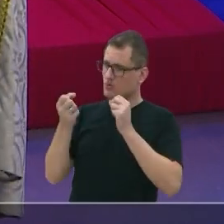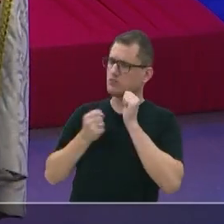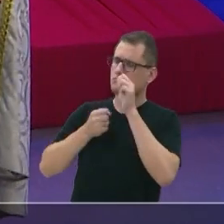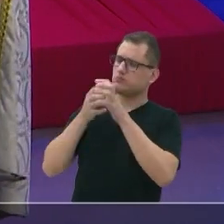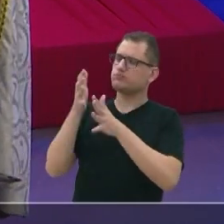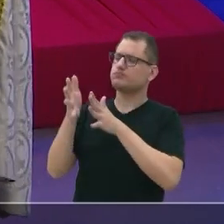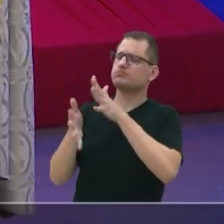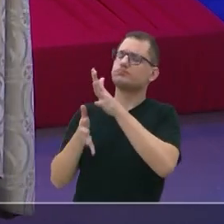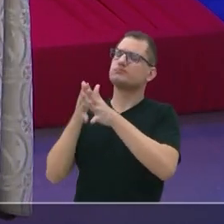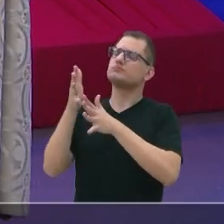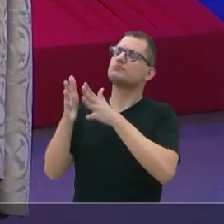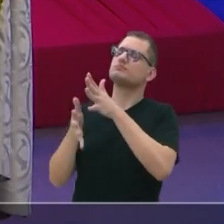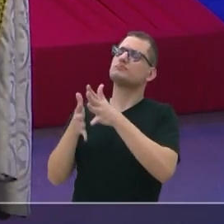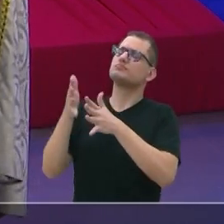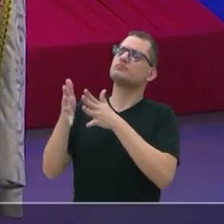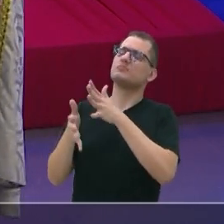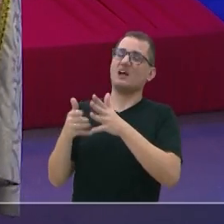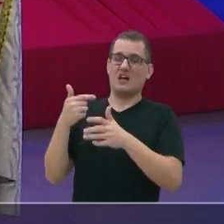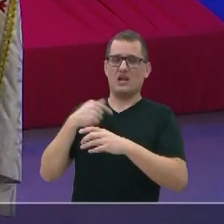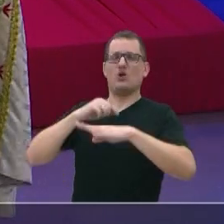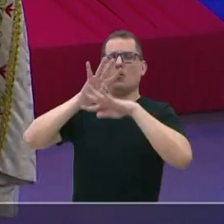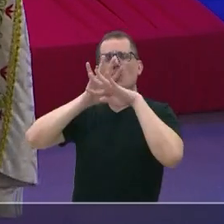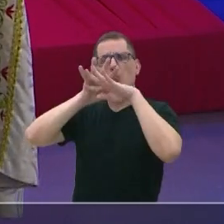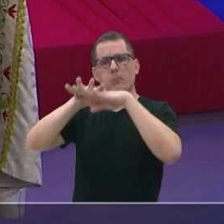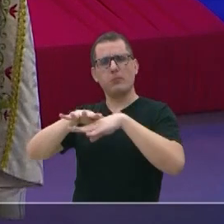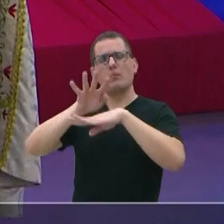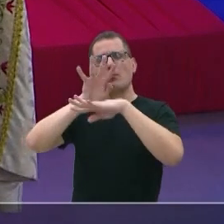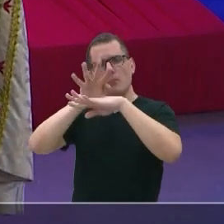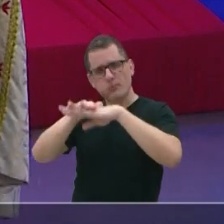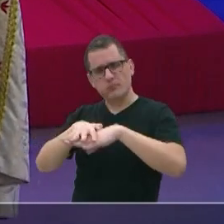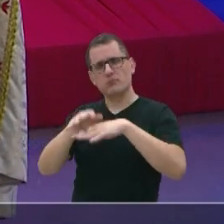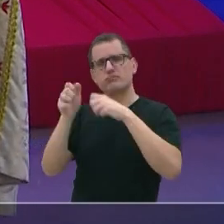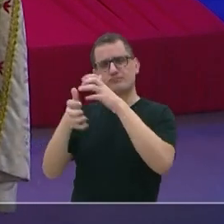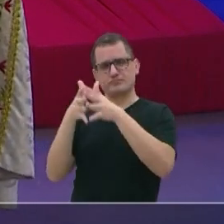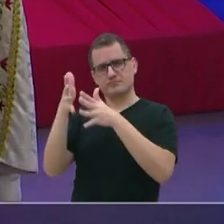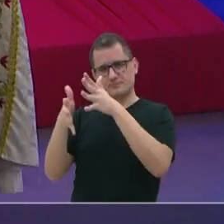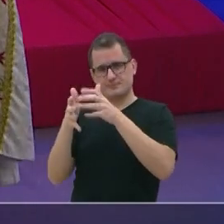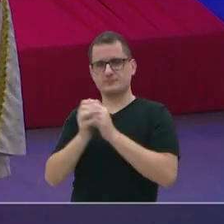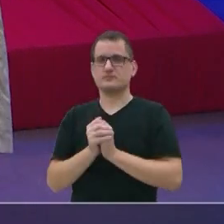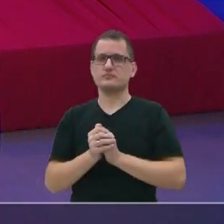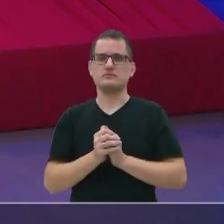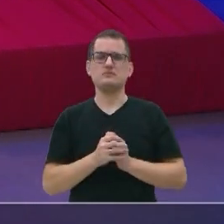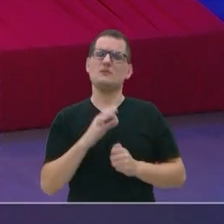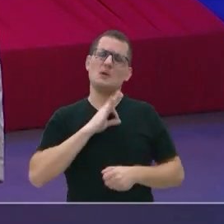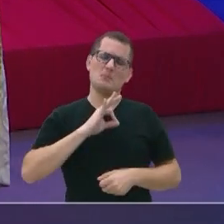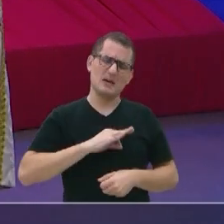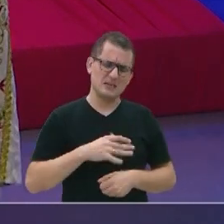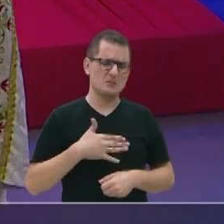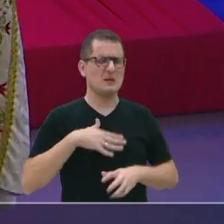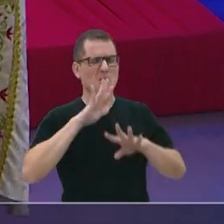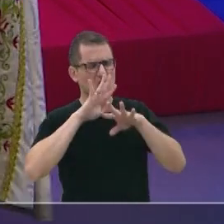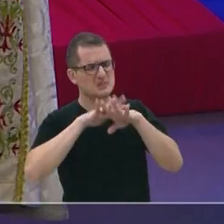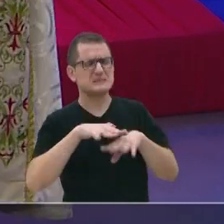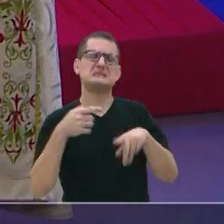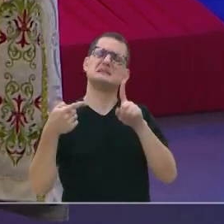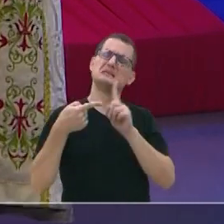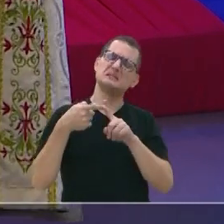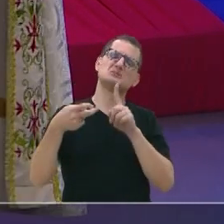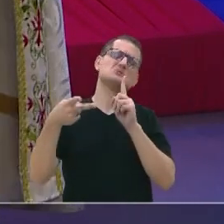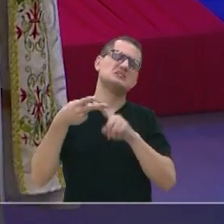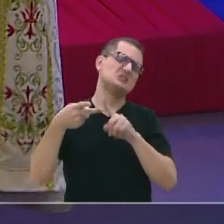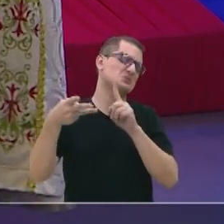auricular a minha confissão. Padre, minha confissão é isso, isso,